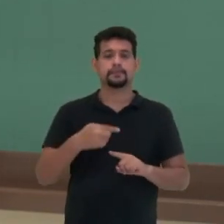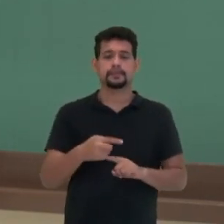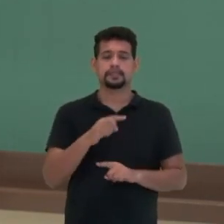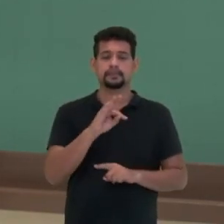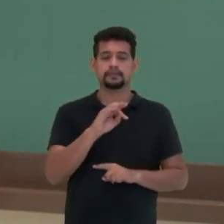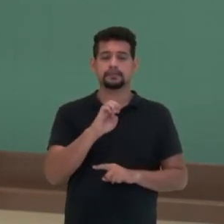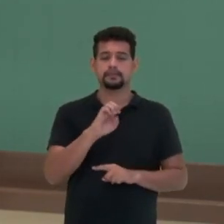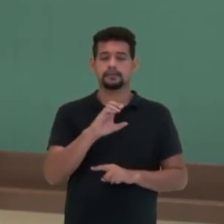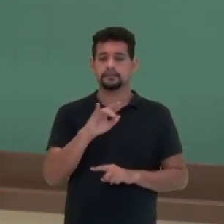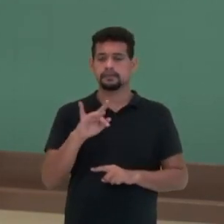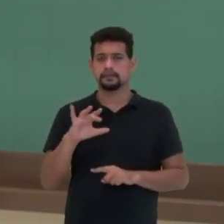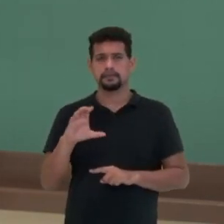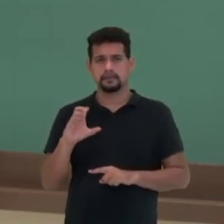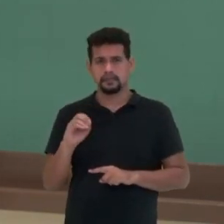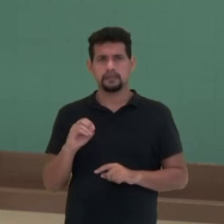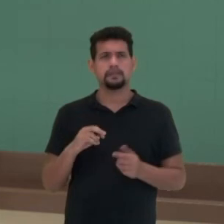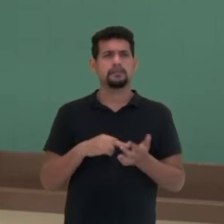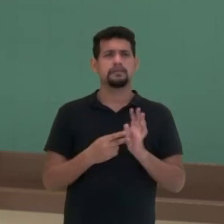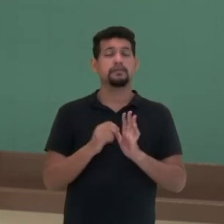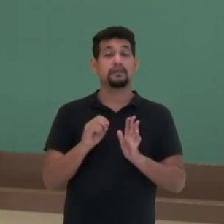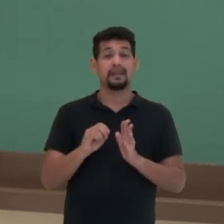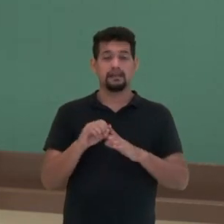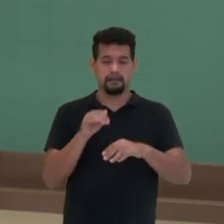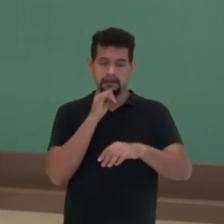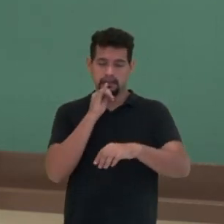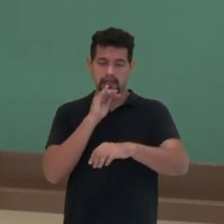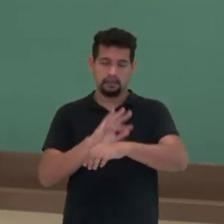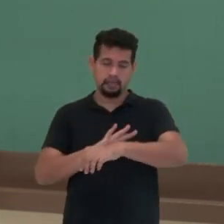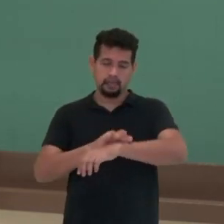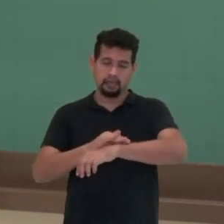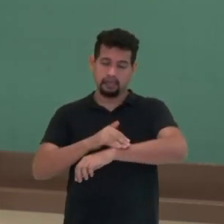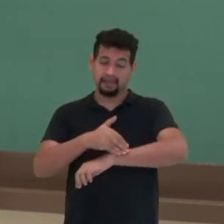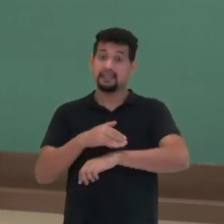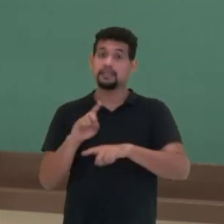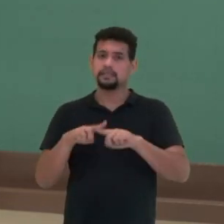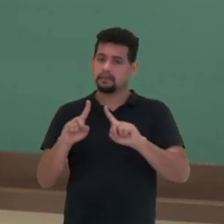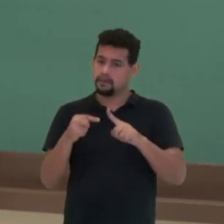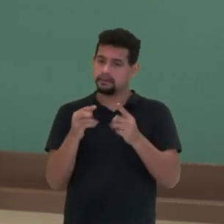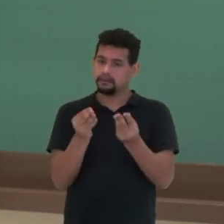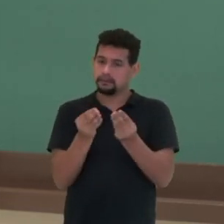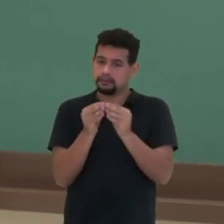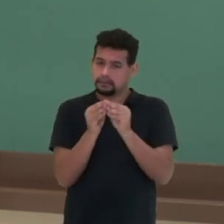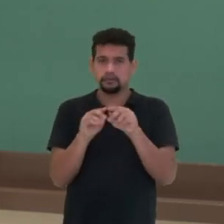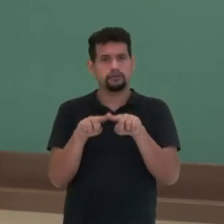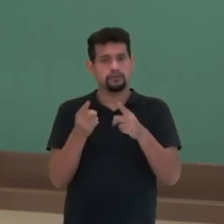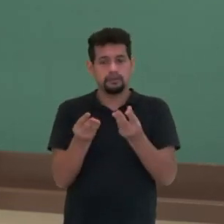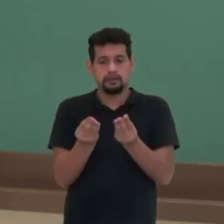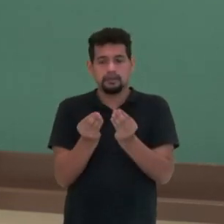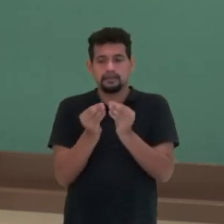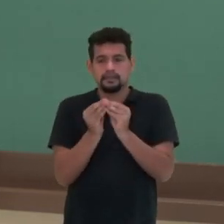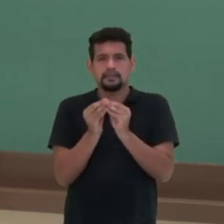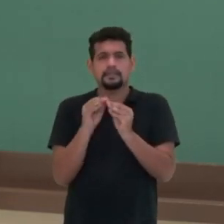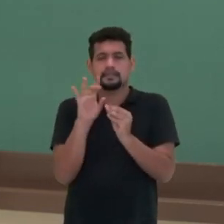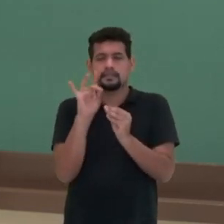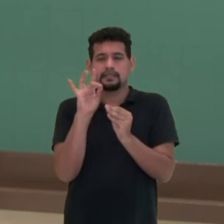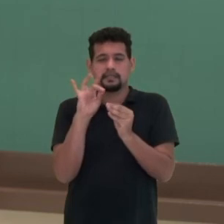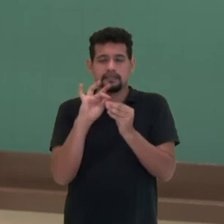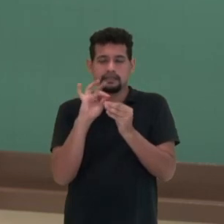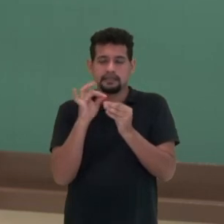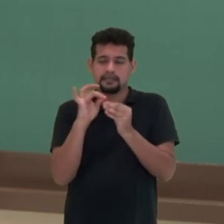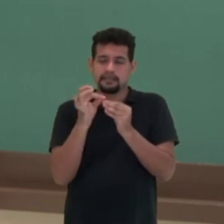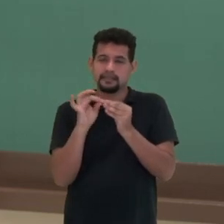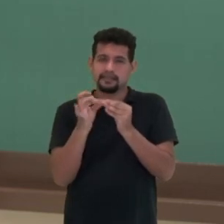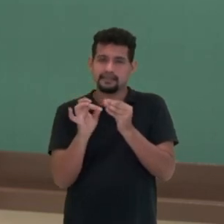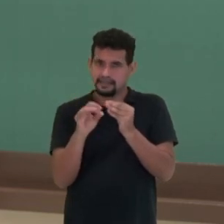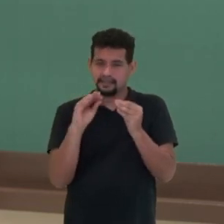tecido conjuntivo que está aqui dentro, ele acaba extravasando. E aí, quando ele cicatriza, ele vai formar diferente